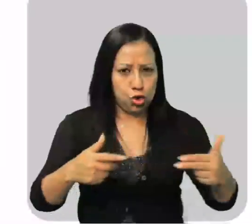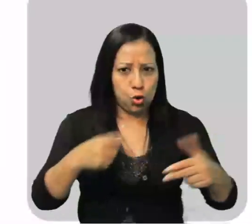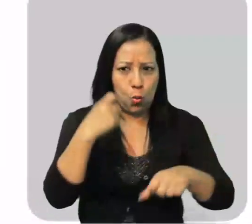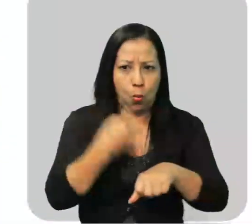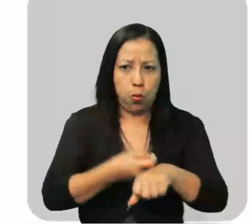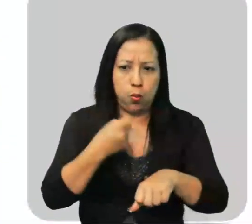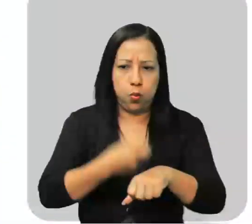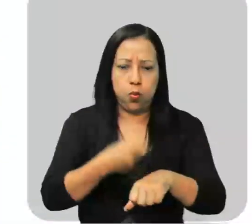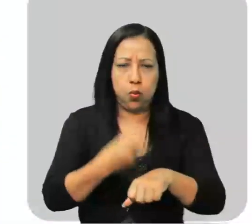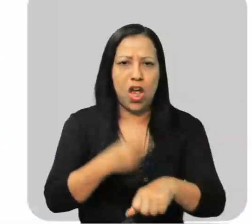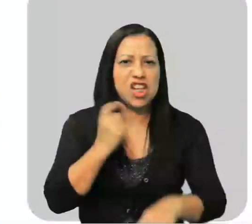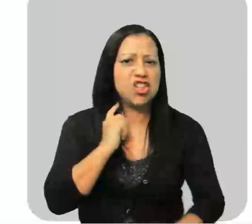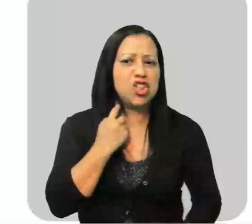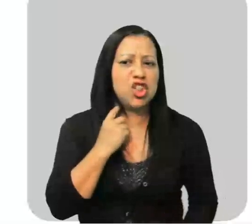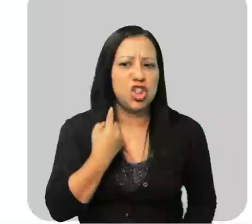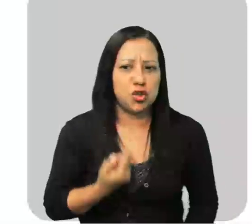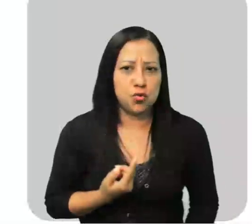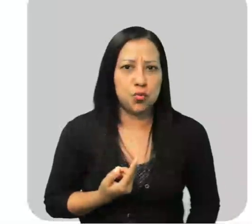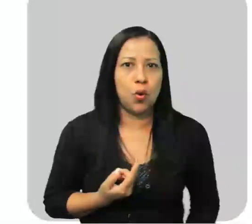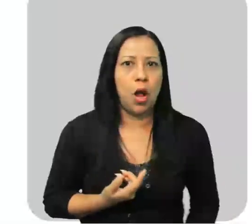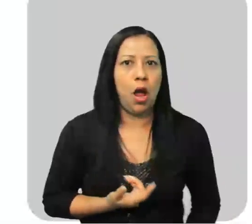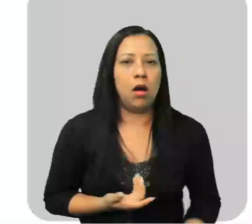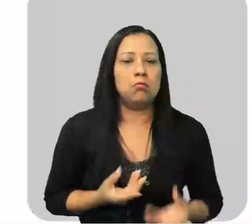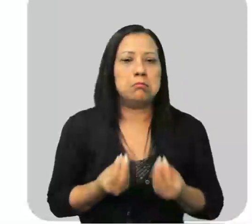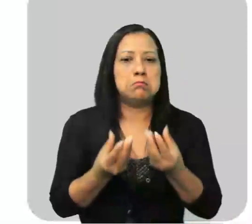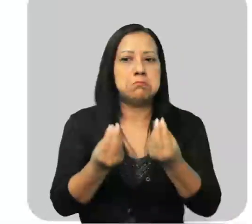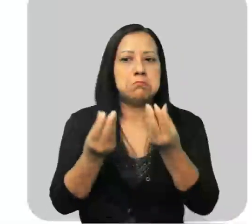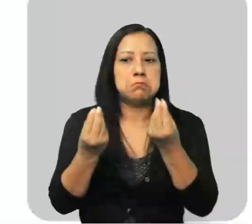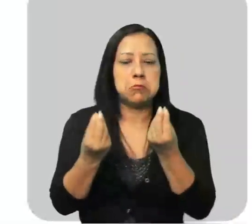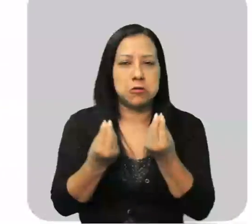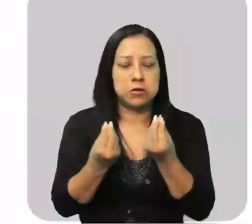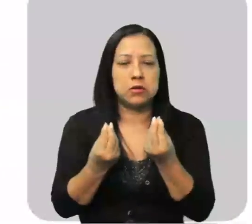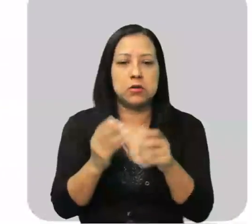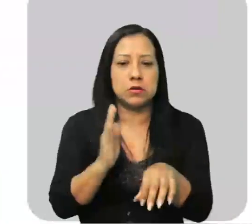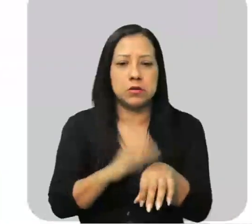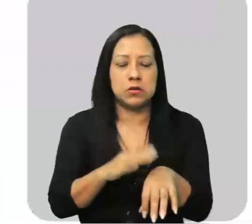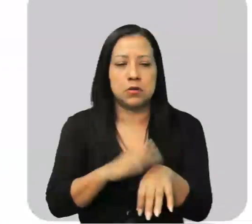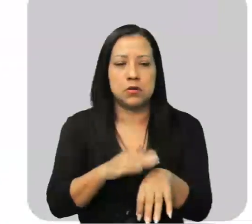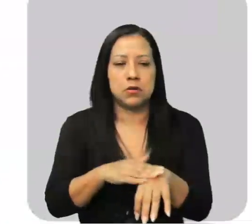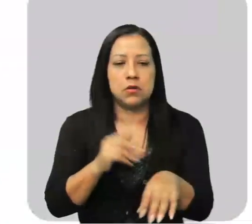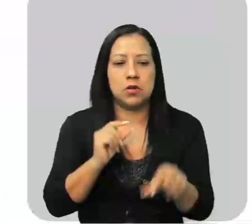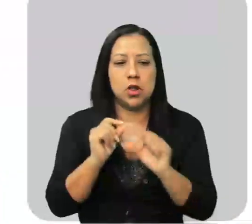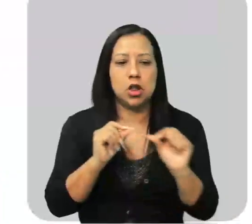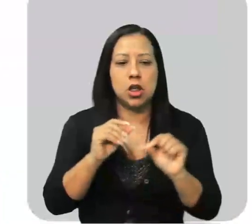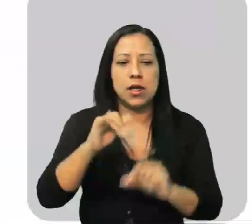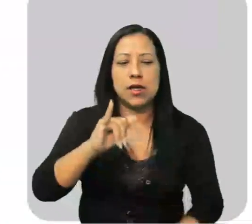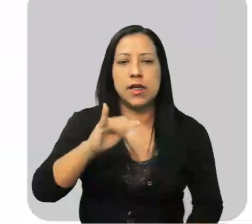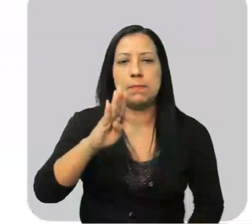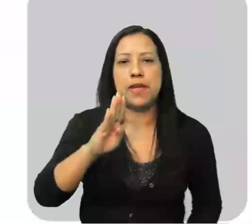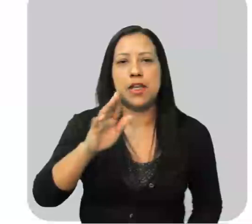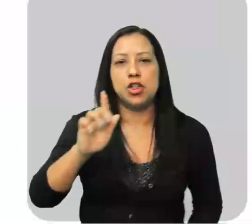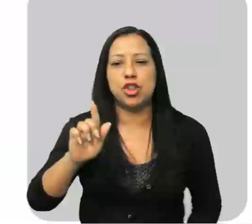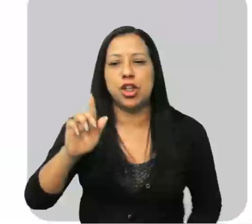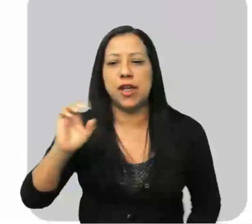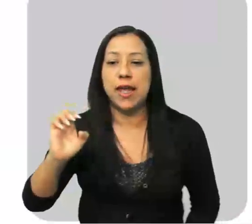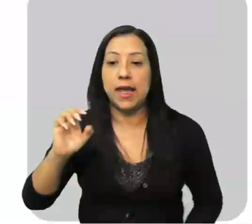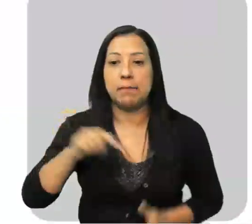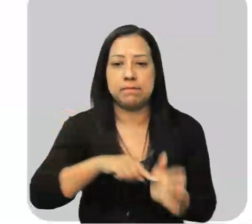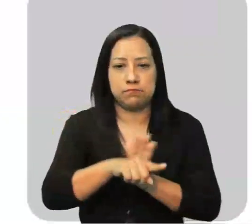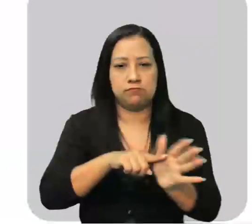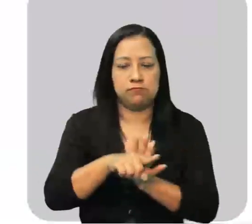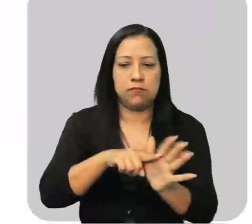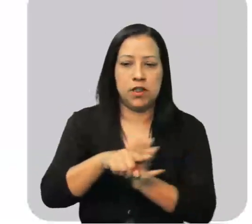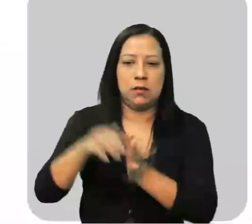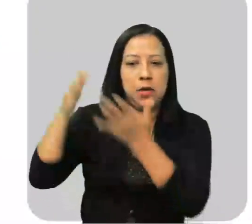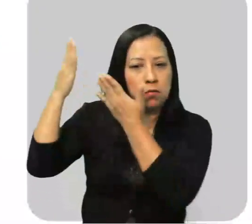dia. Professor, 188 toneladas? Sim, mas é muito, professor. É